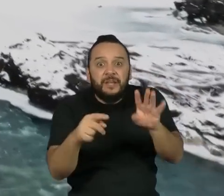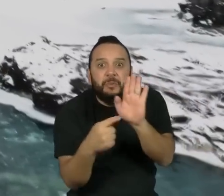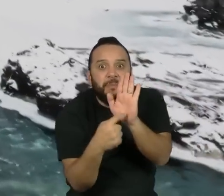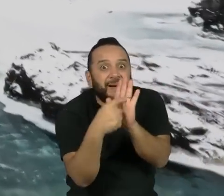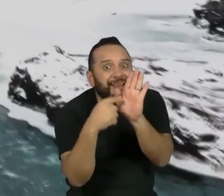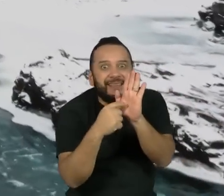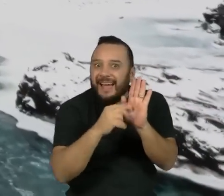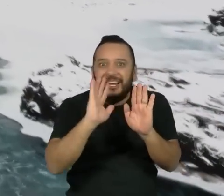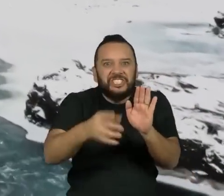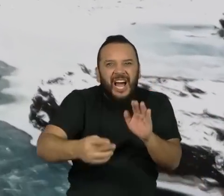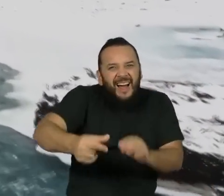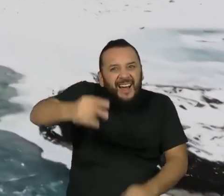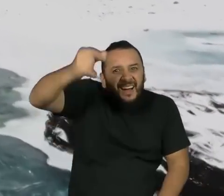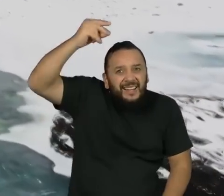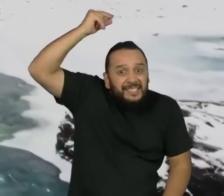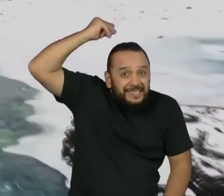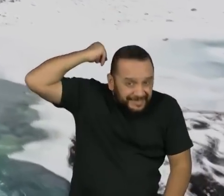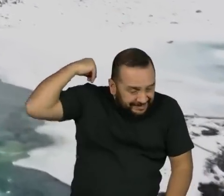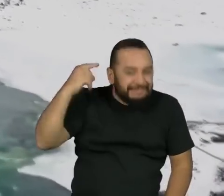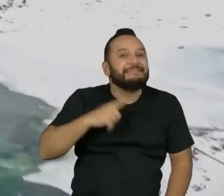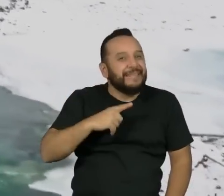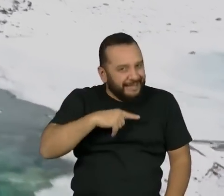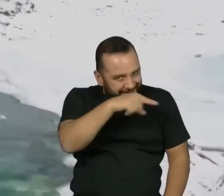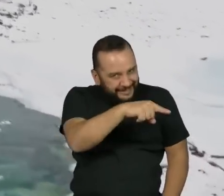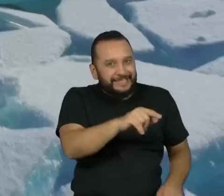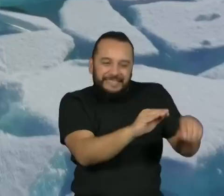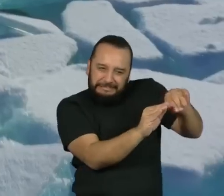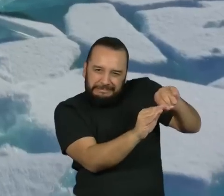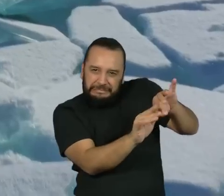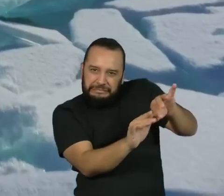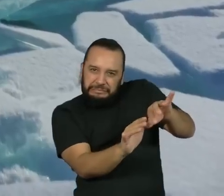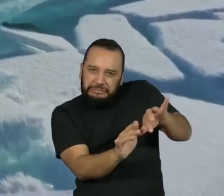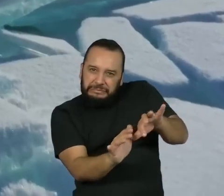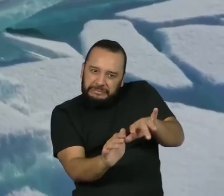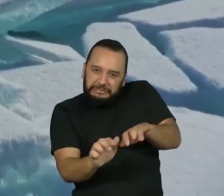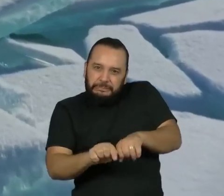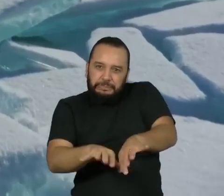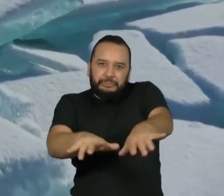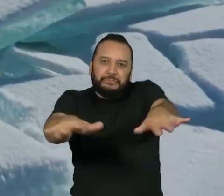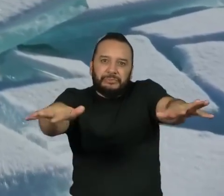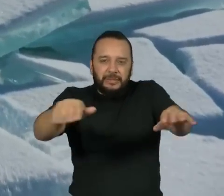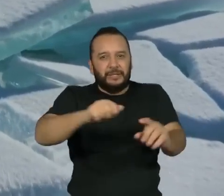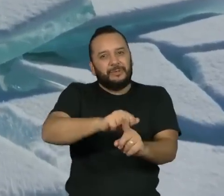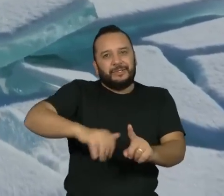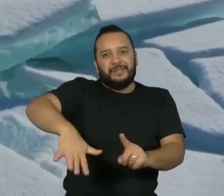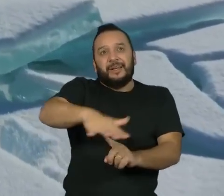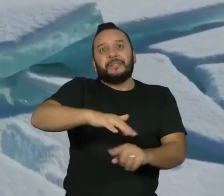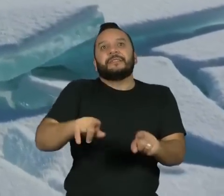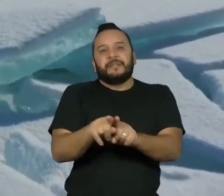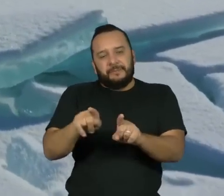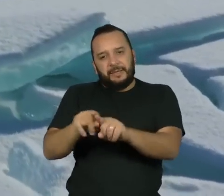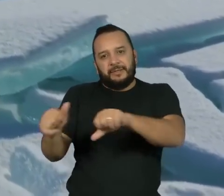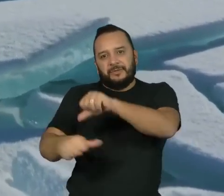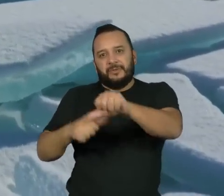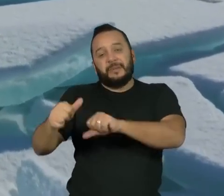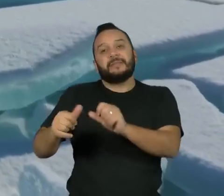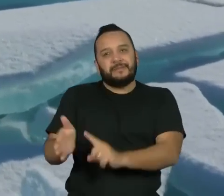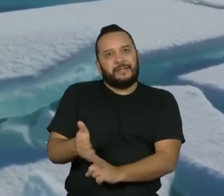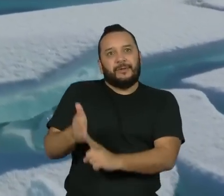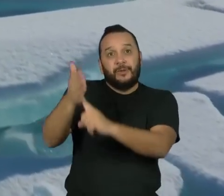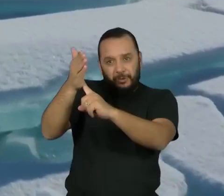bactérias. A transformação digital também é citada, porque, apesar do avanço tecnológico,